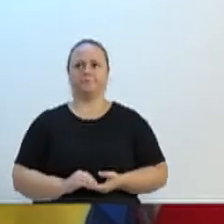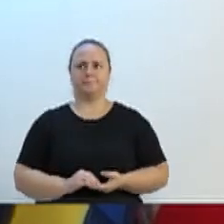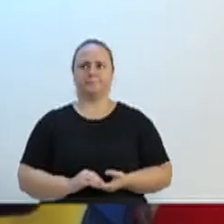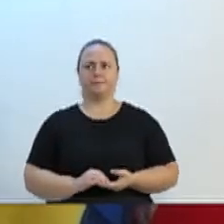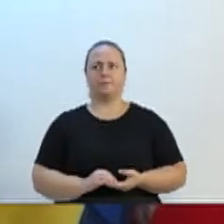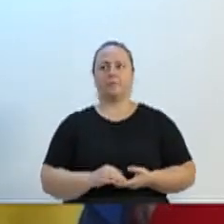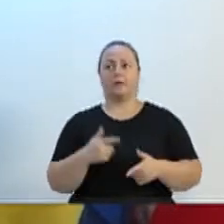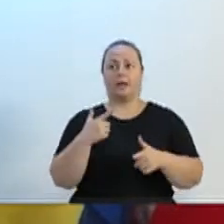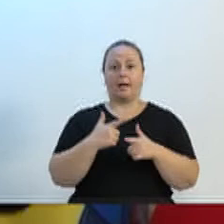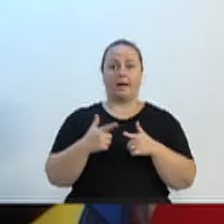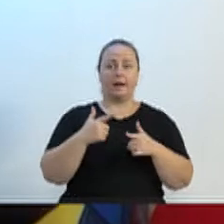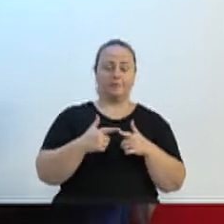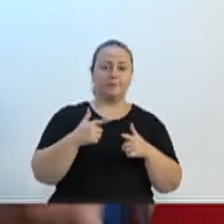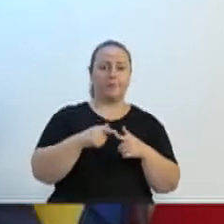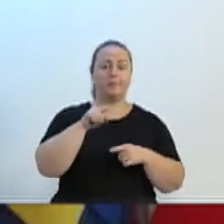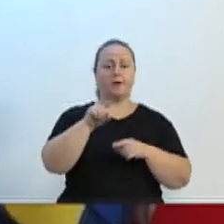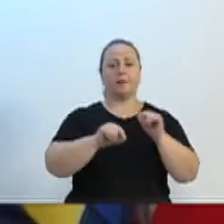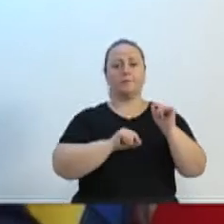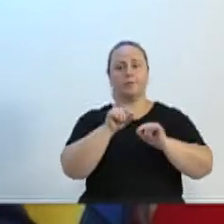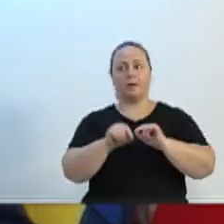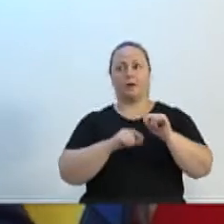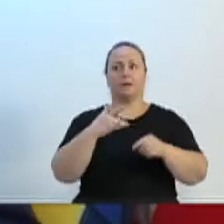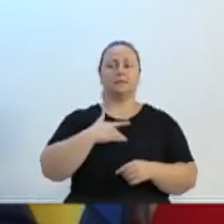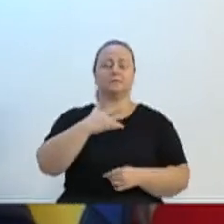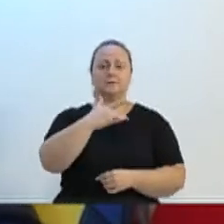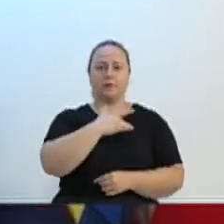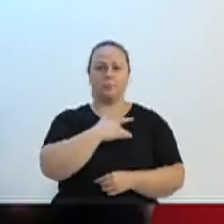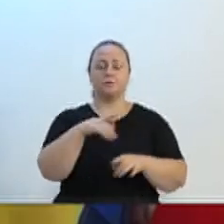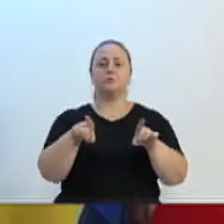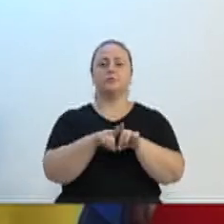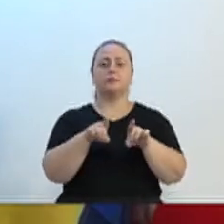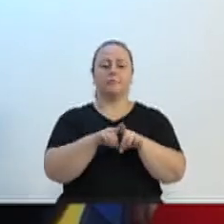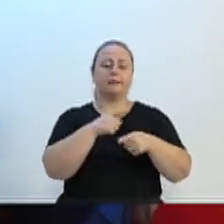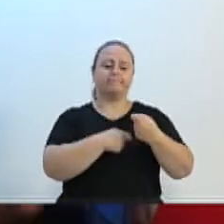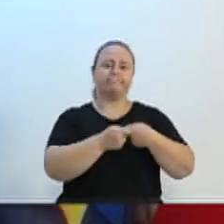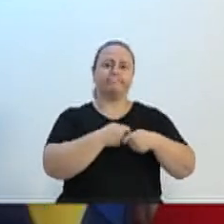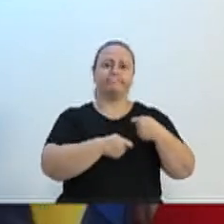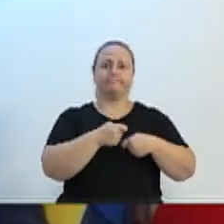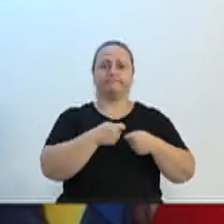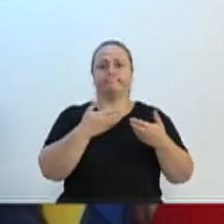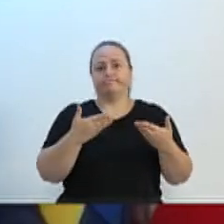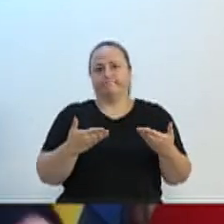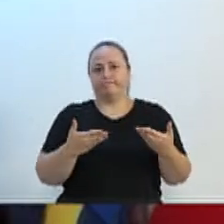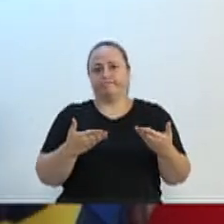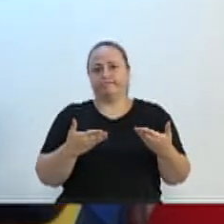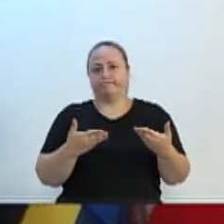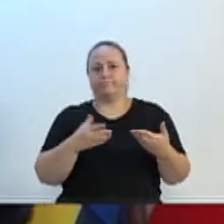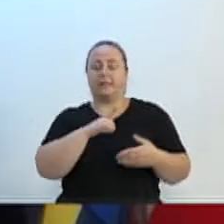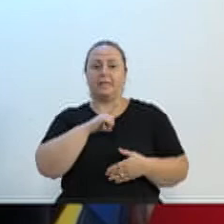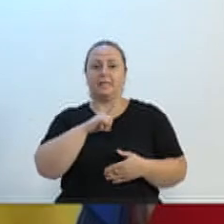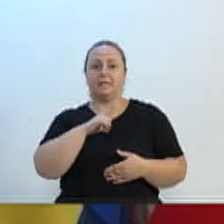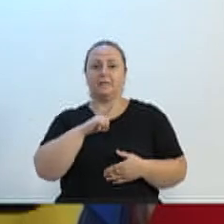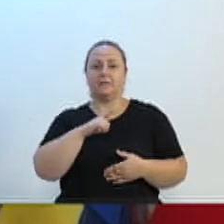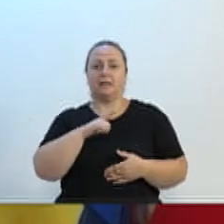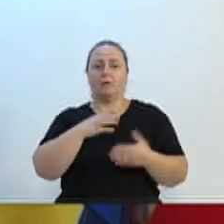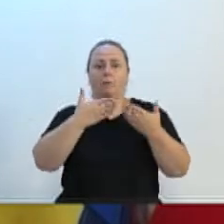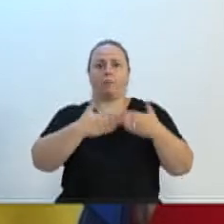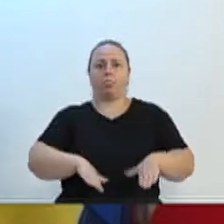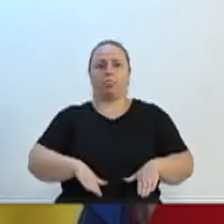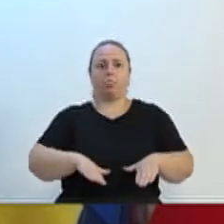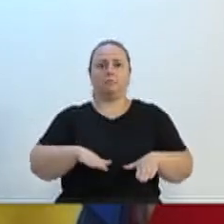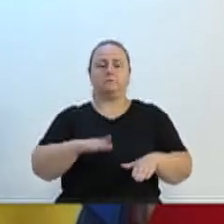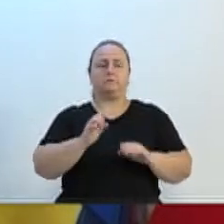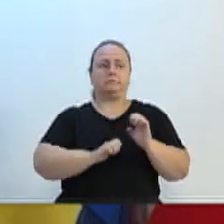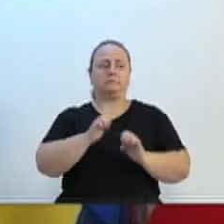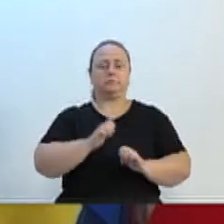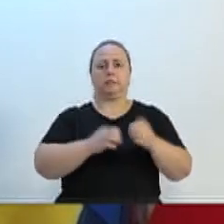diante de um problema que envolve a questão da saúde e a questão também das finanças. A gente tem falecidos, mas a gente tem falidos. A gente tem uma necessidade de que a iniciativa